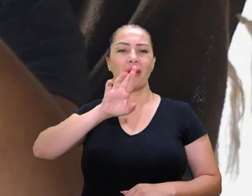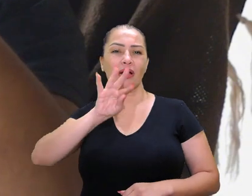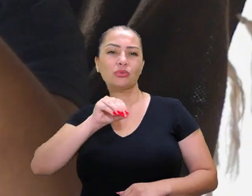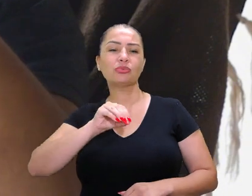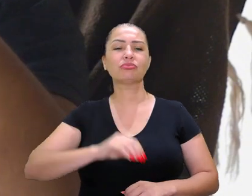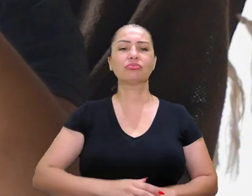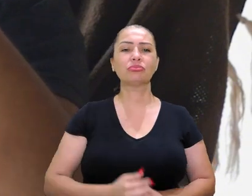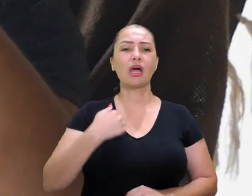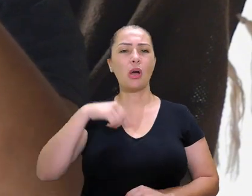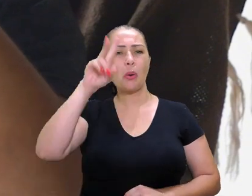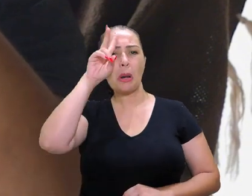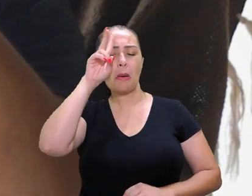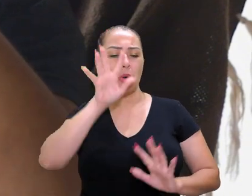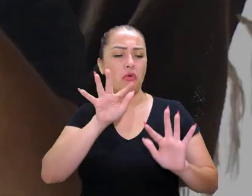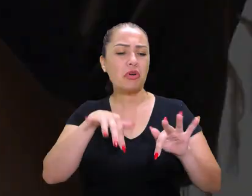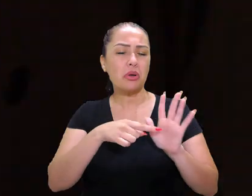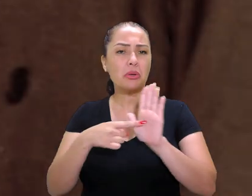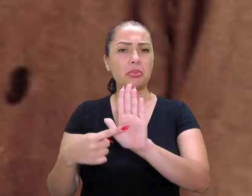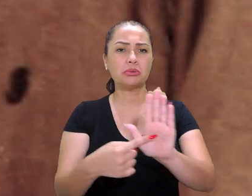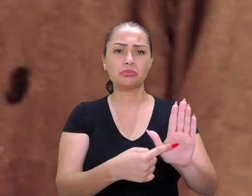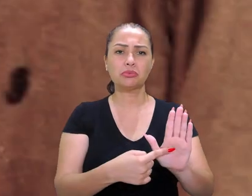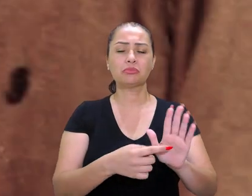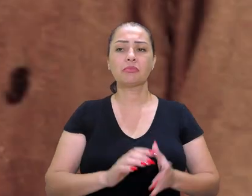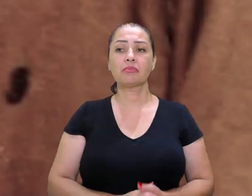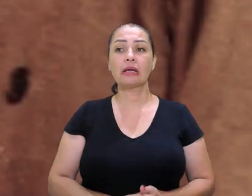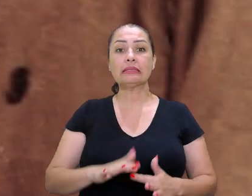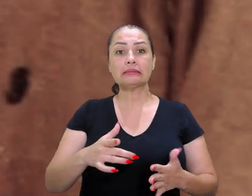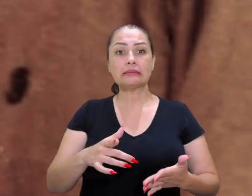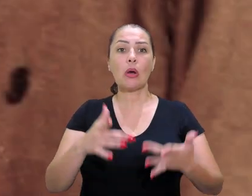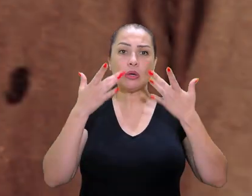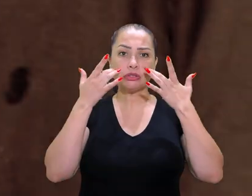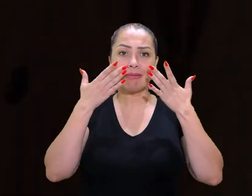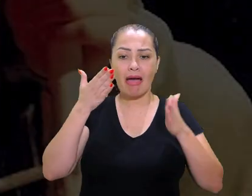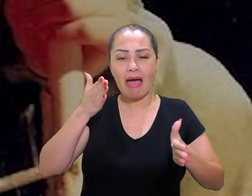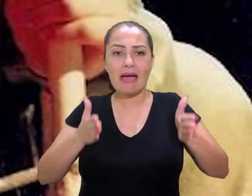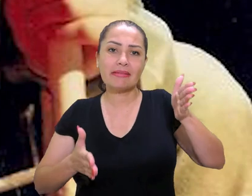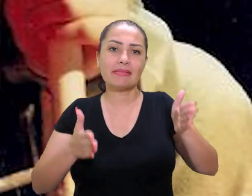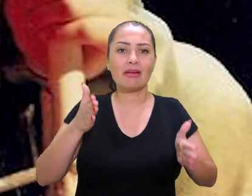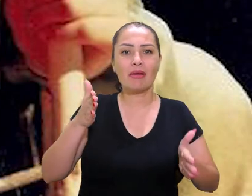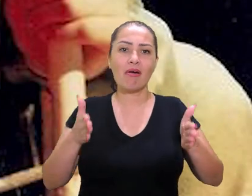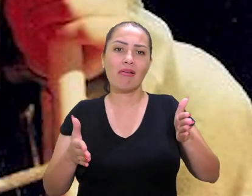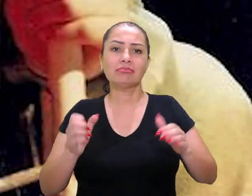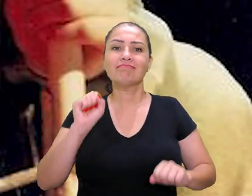Santana do Livramento, ao final do espetáculo do Entre Nós. O Entre Nós sempre foi muito mais emocionante e cativava mais